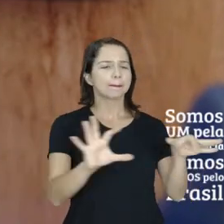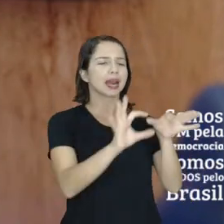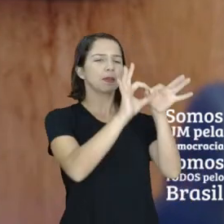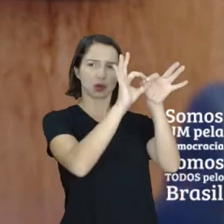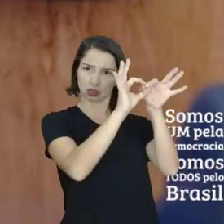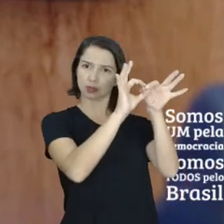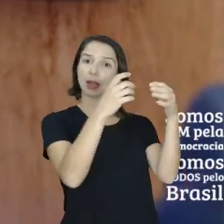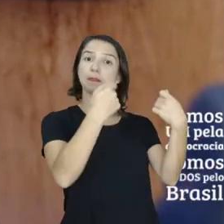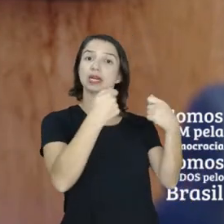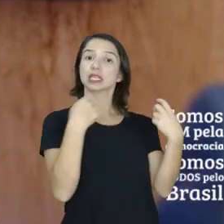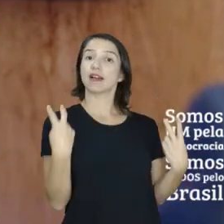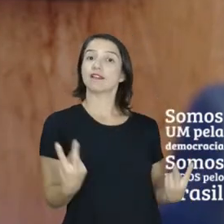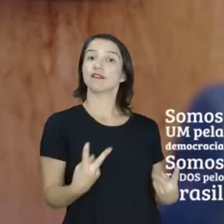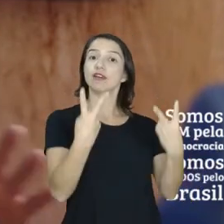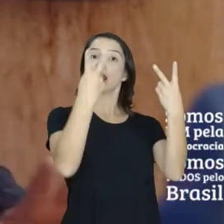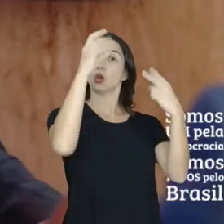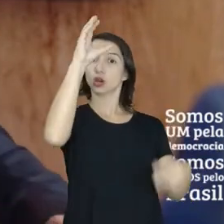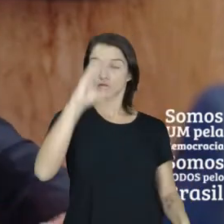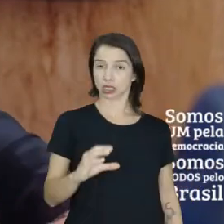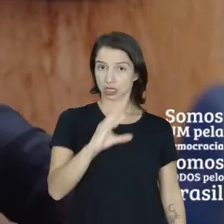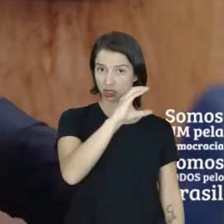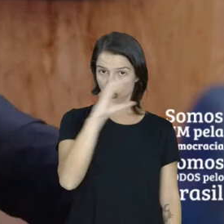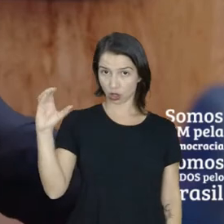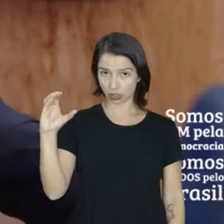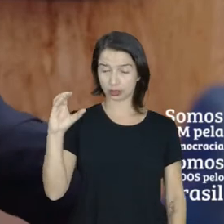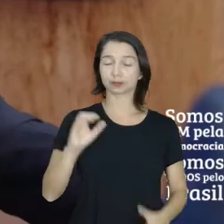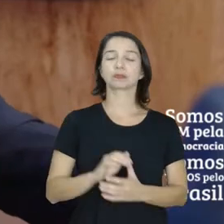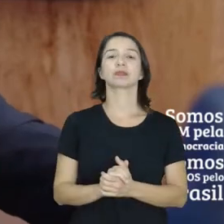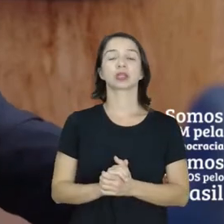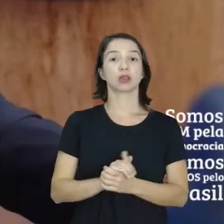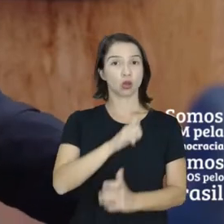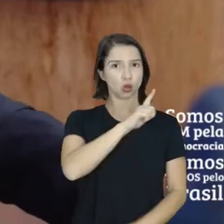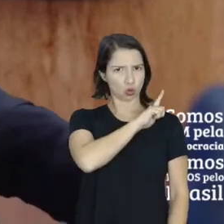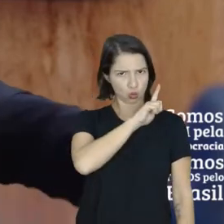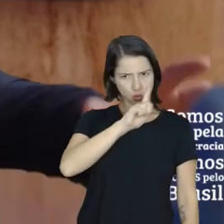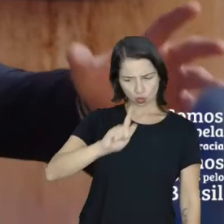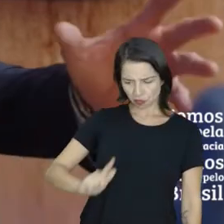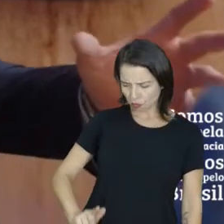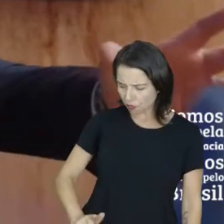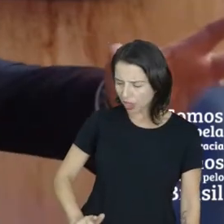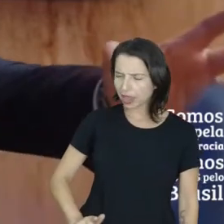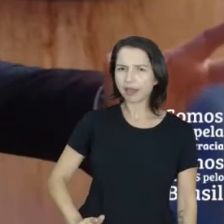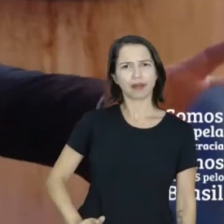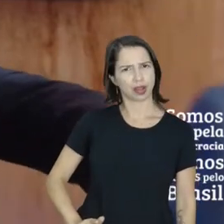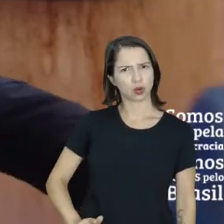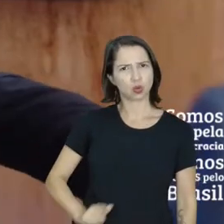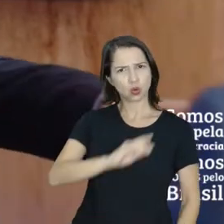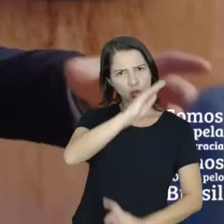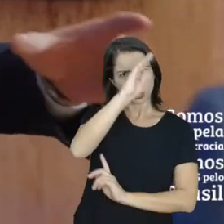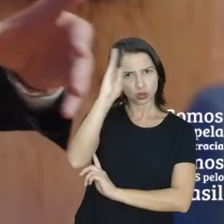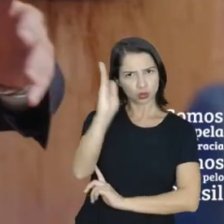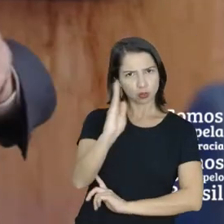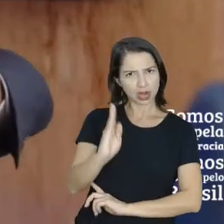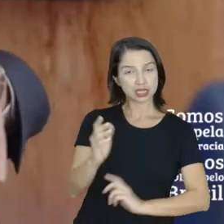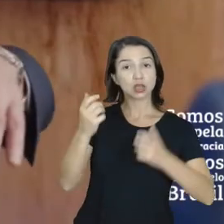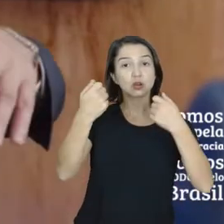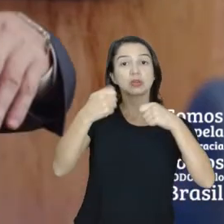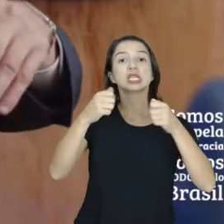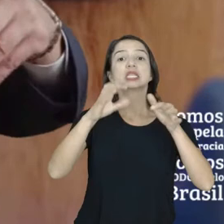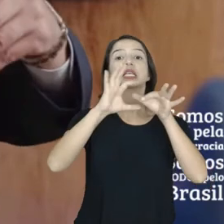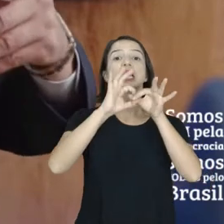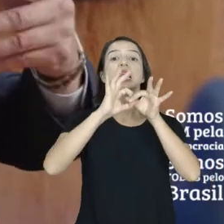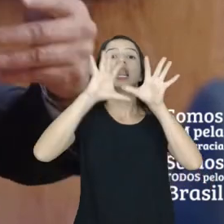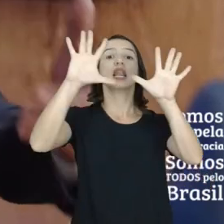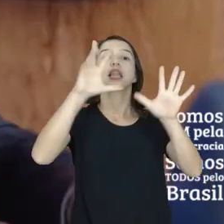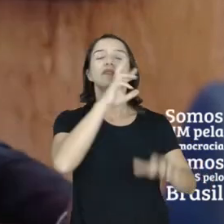laico. Laico quer dizer, as pessoas têm liberdade. Então, um é católico, outro é